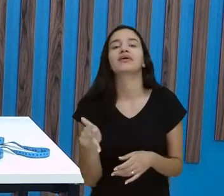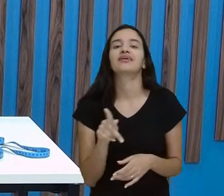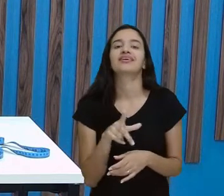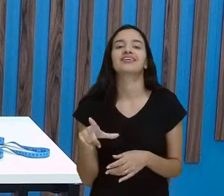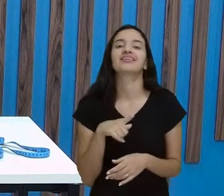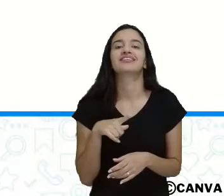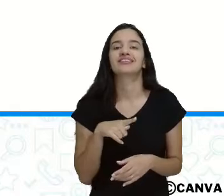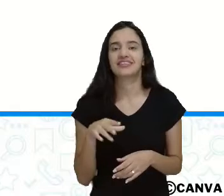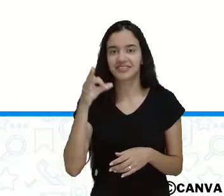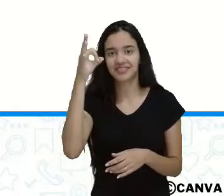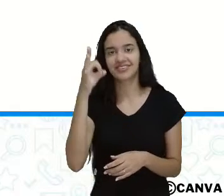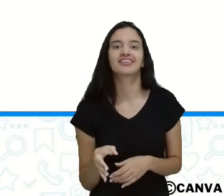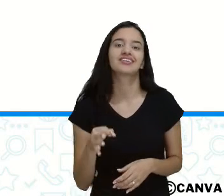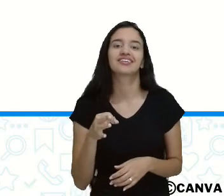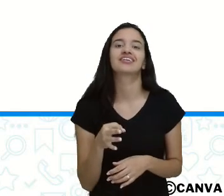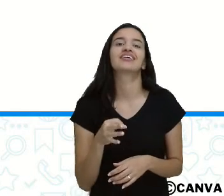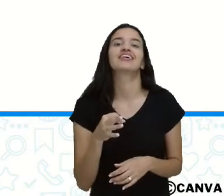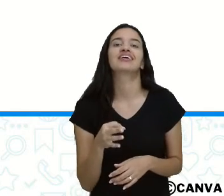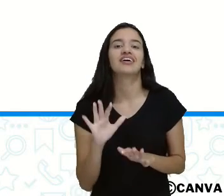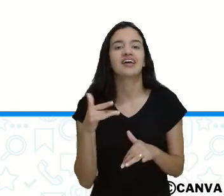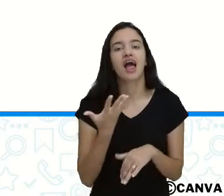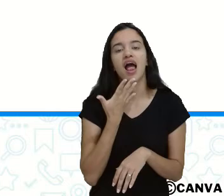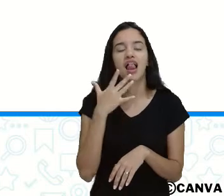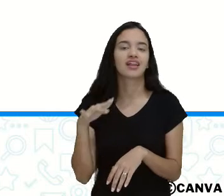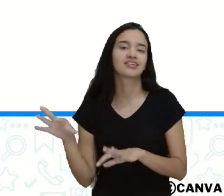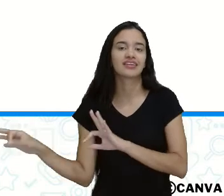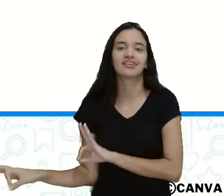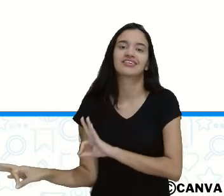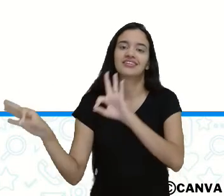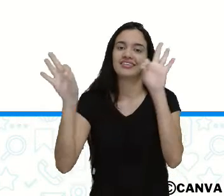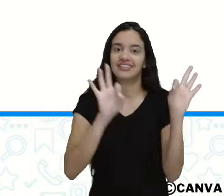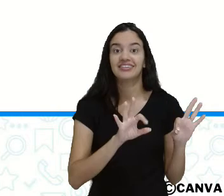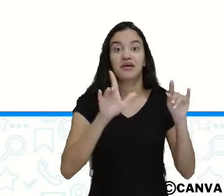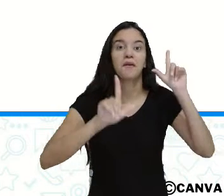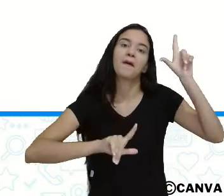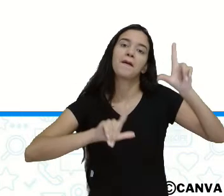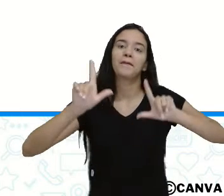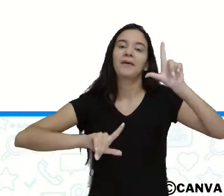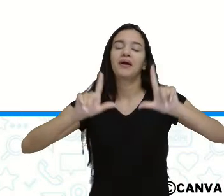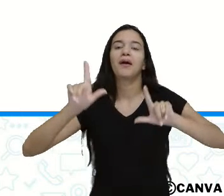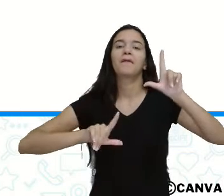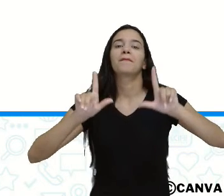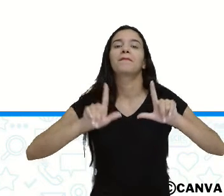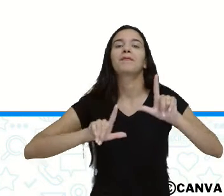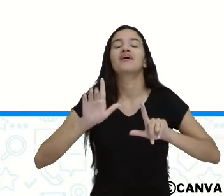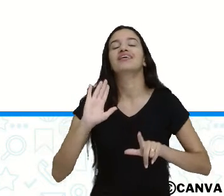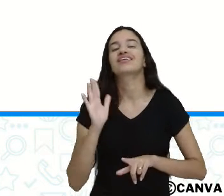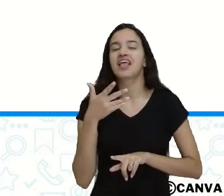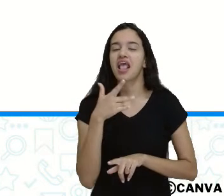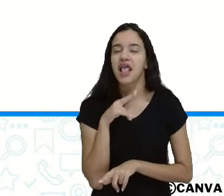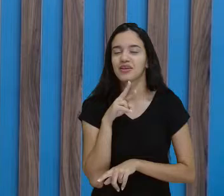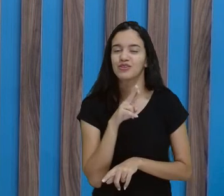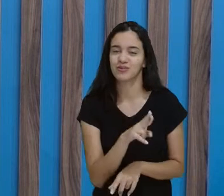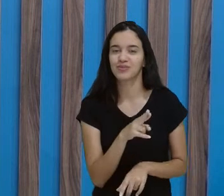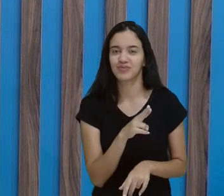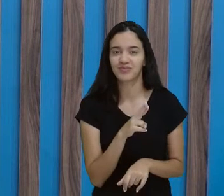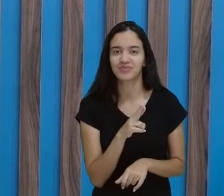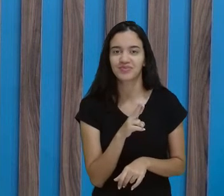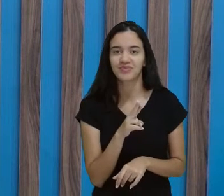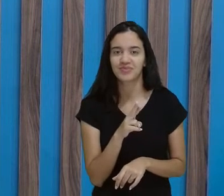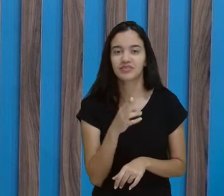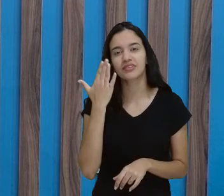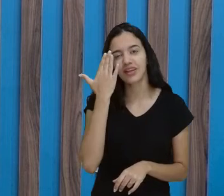certeza, professora Kátia, que muita gente que está assistindo essa aulinha pela TV aí já respondeu